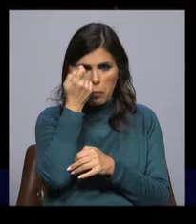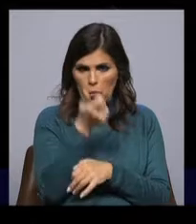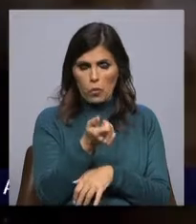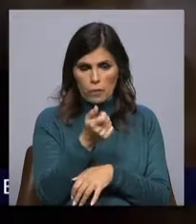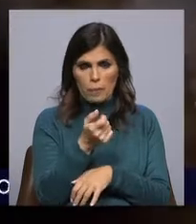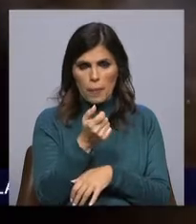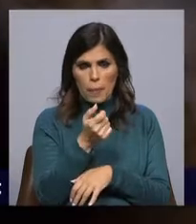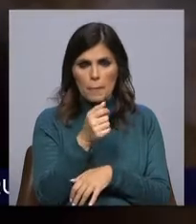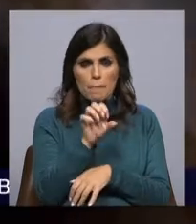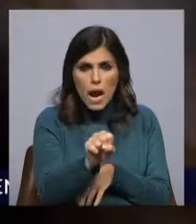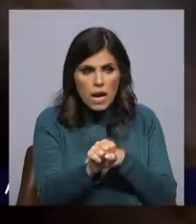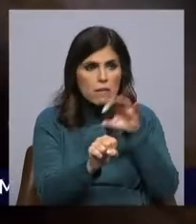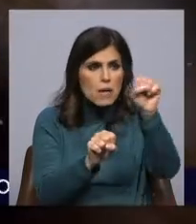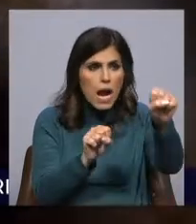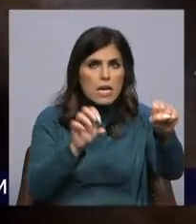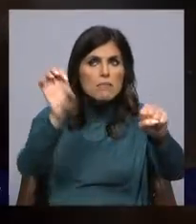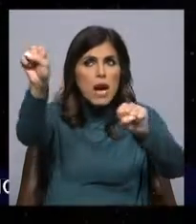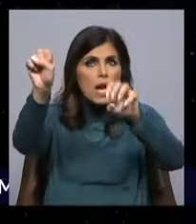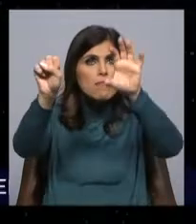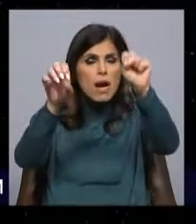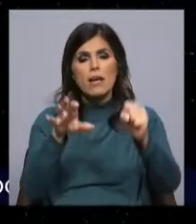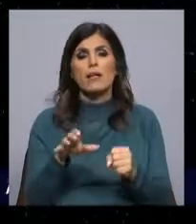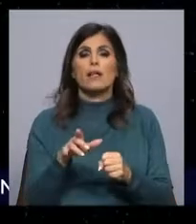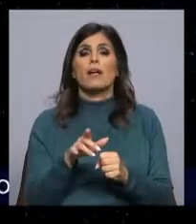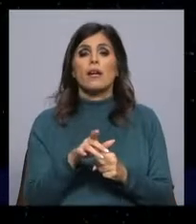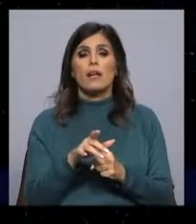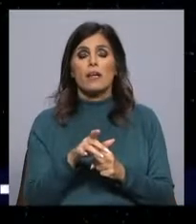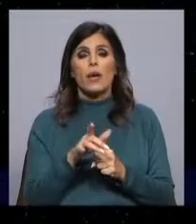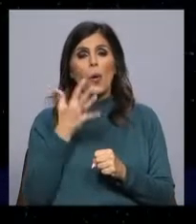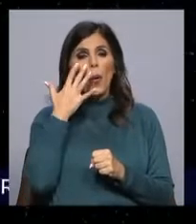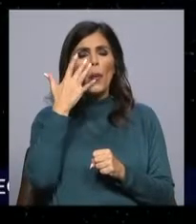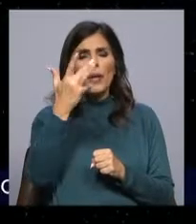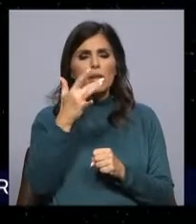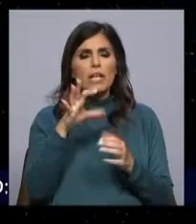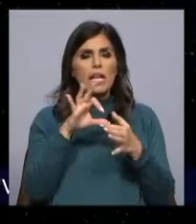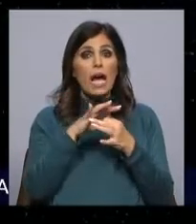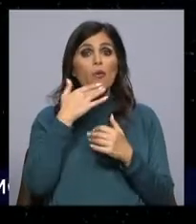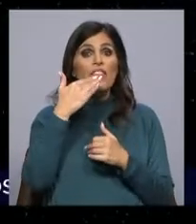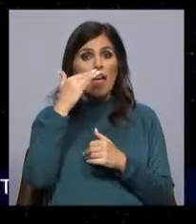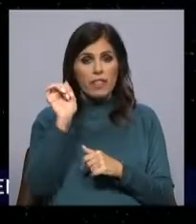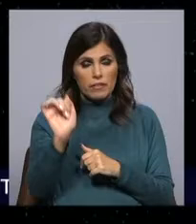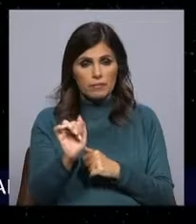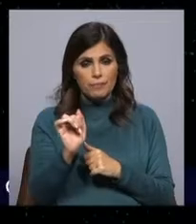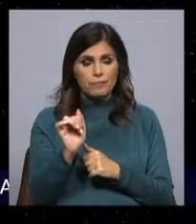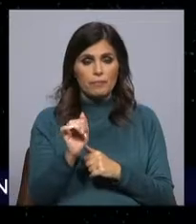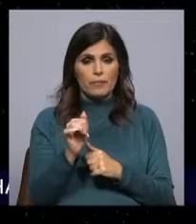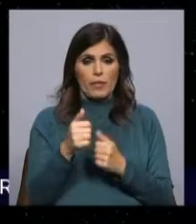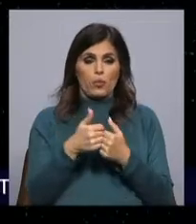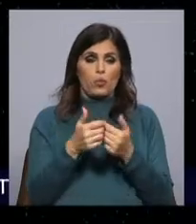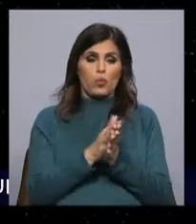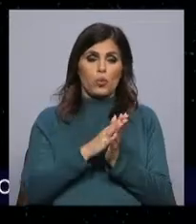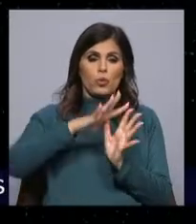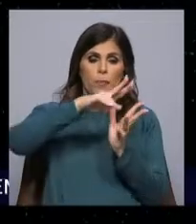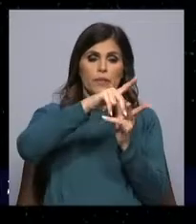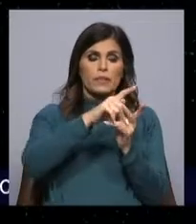que foram descobertos. O brilho está intimamente relacionado com a sua própria idade. Ou seja, os planetas, todos eles nascem